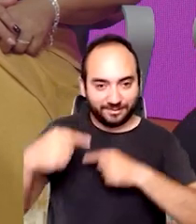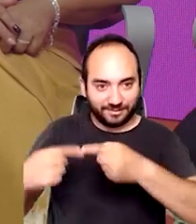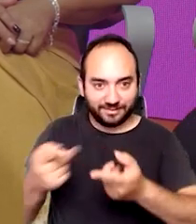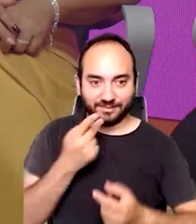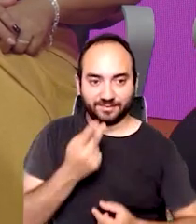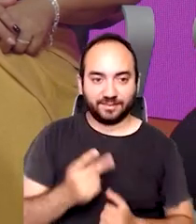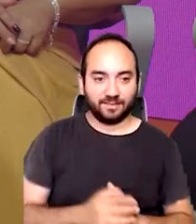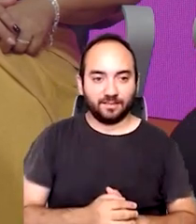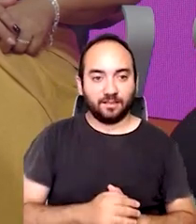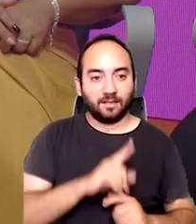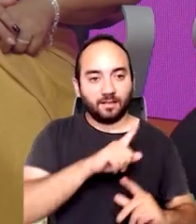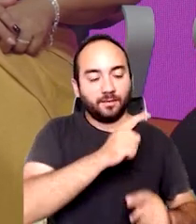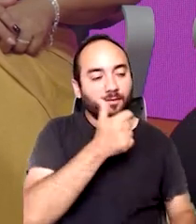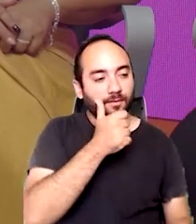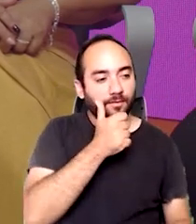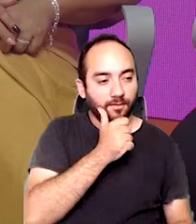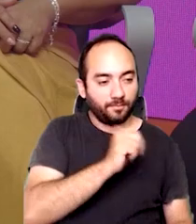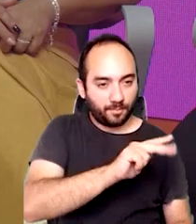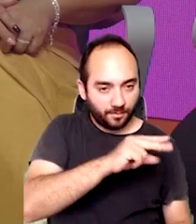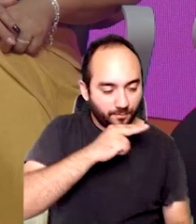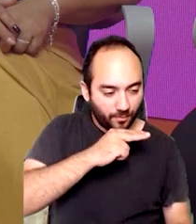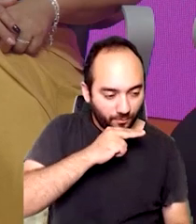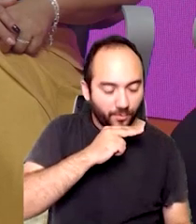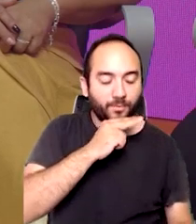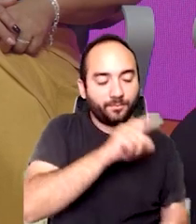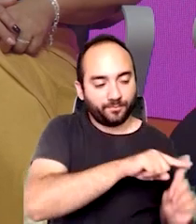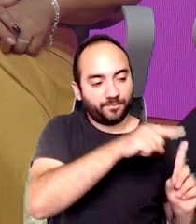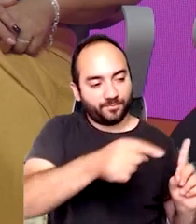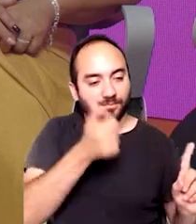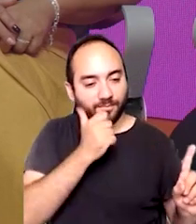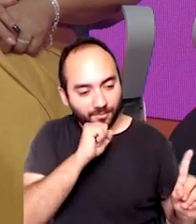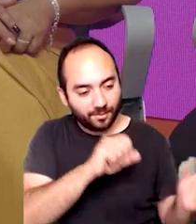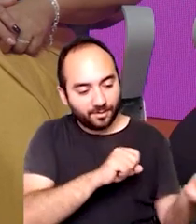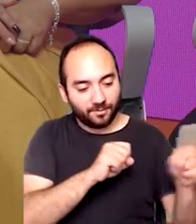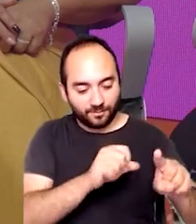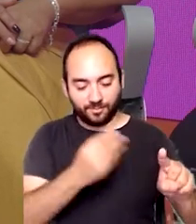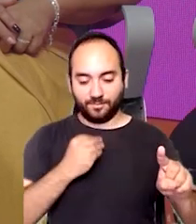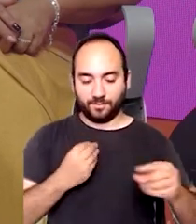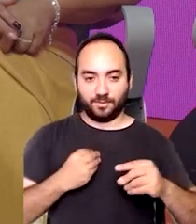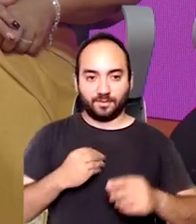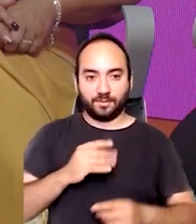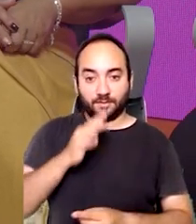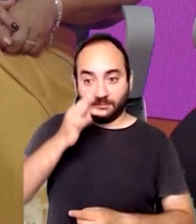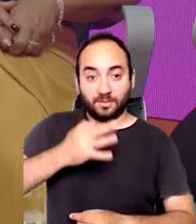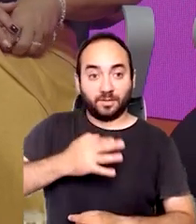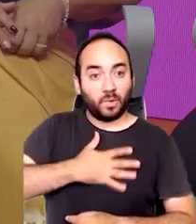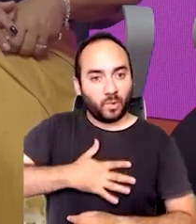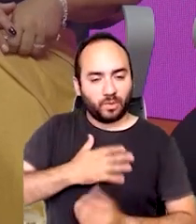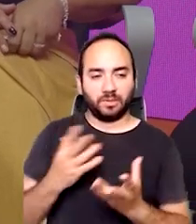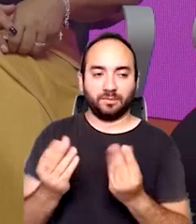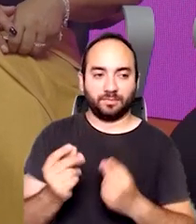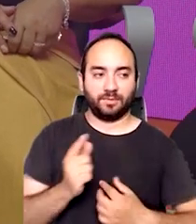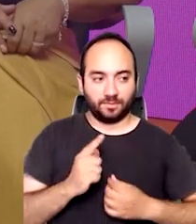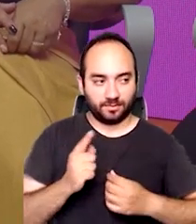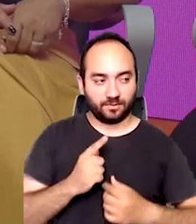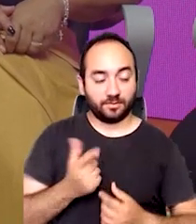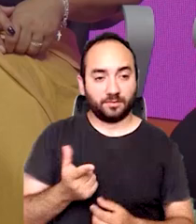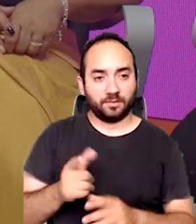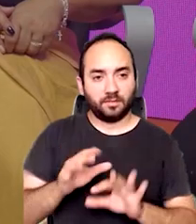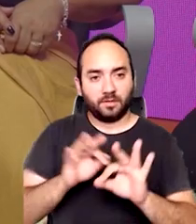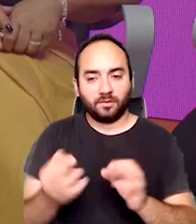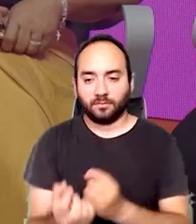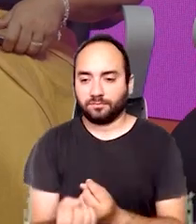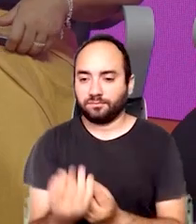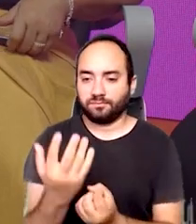pouquinho mas a minha avó passou paraa minha mãe minha mãe passou para mim eu sempre gostei muito das plantas medicinais